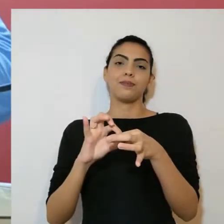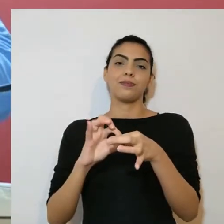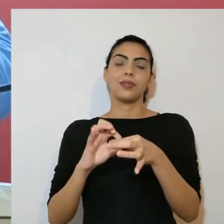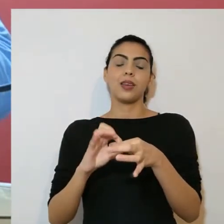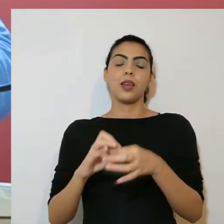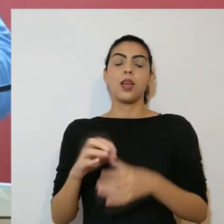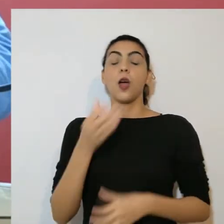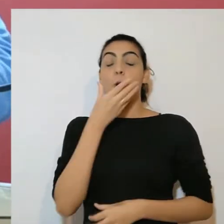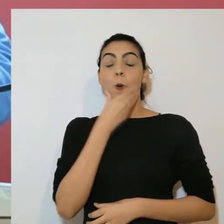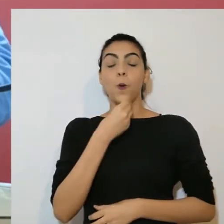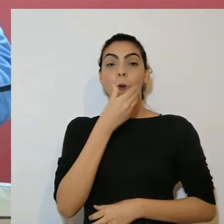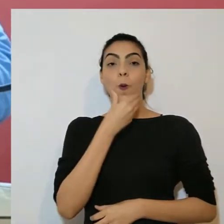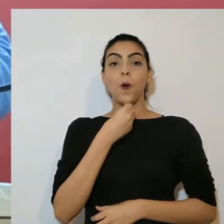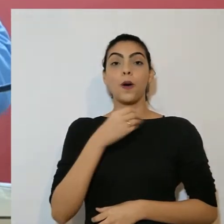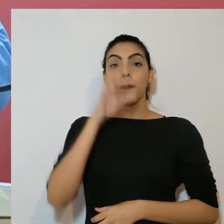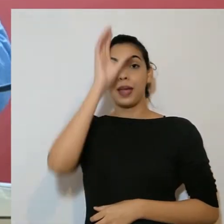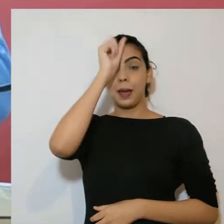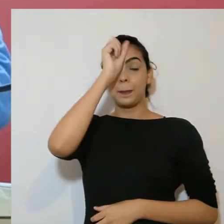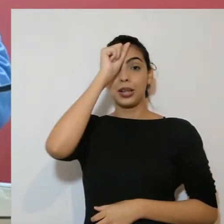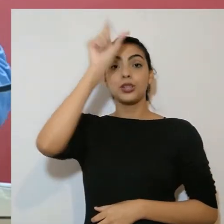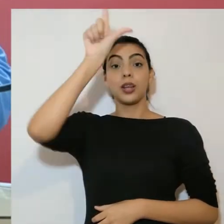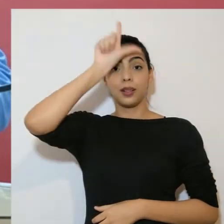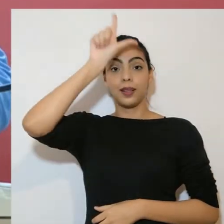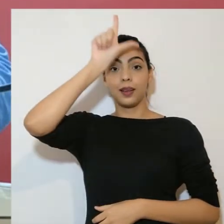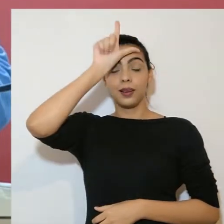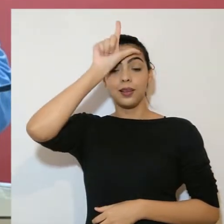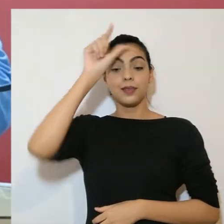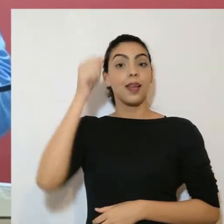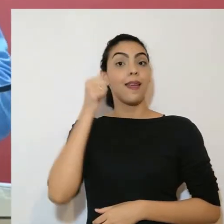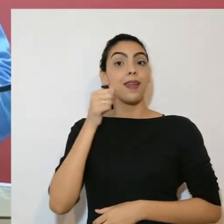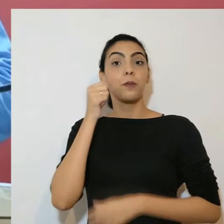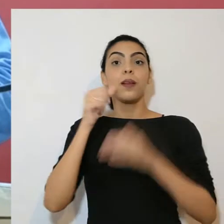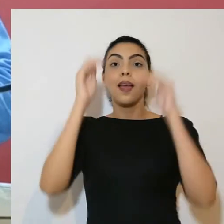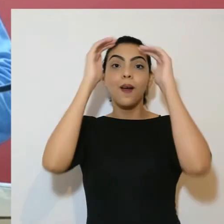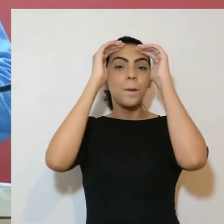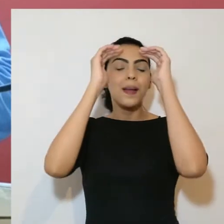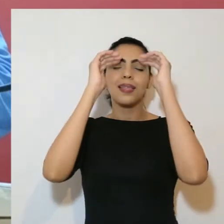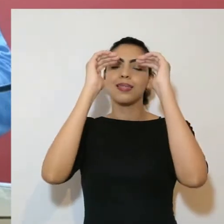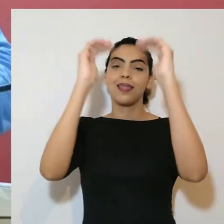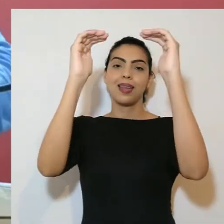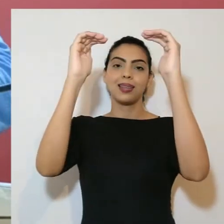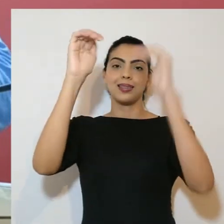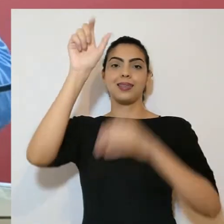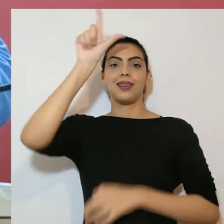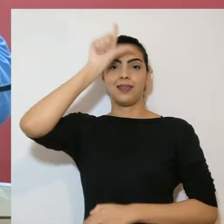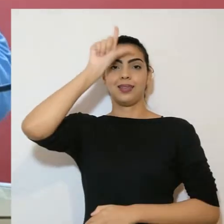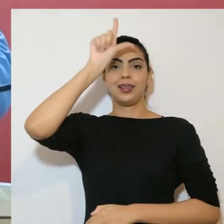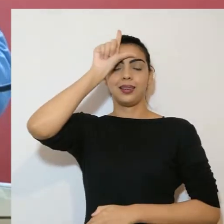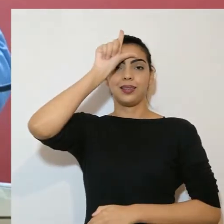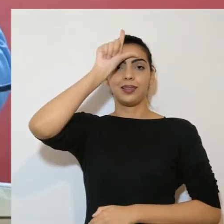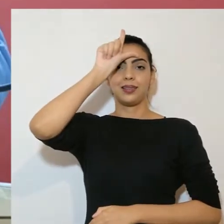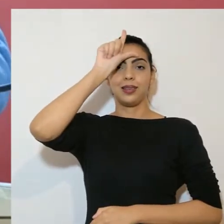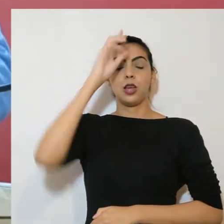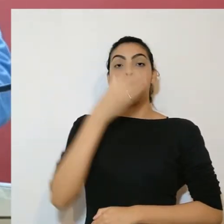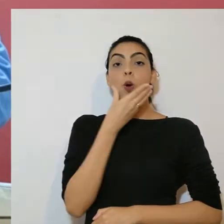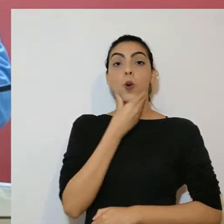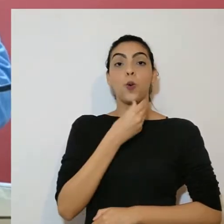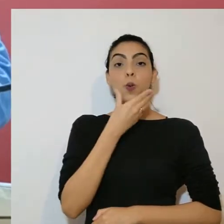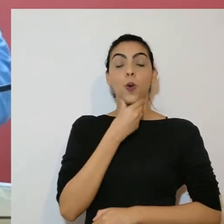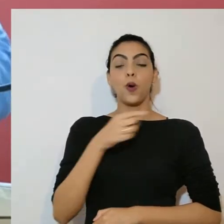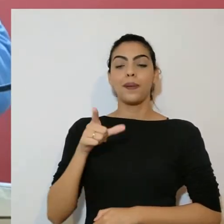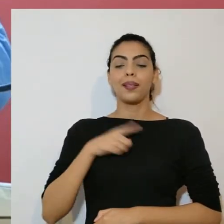homem aprende a ser líder e ela se submete à sua liderança. Ele tem